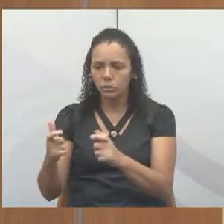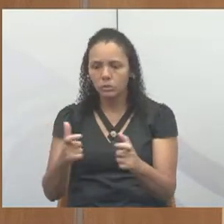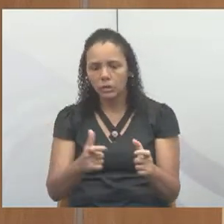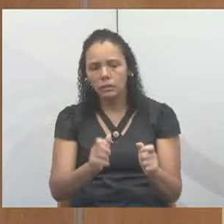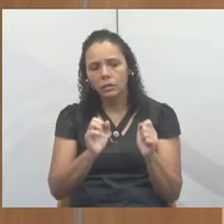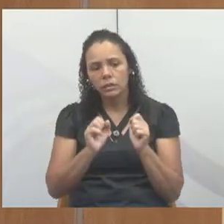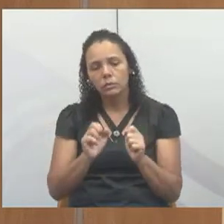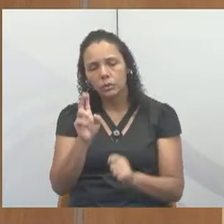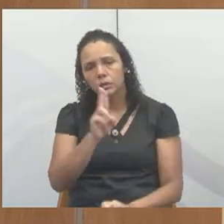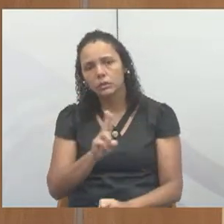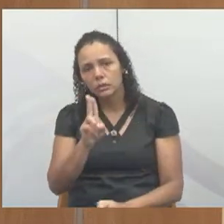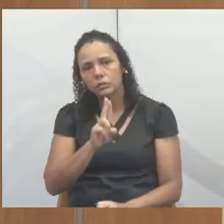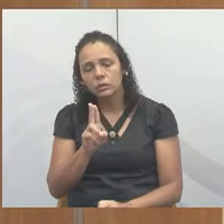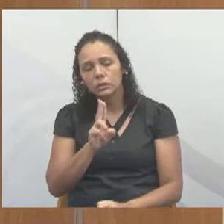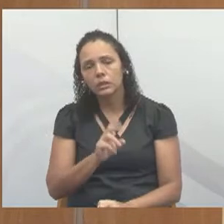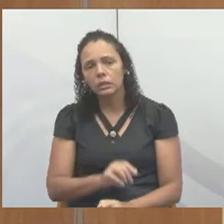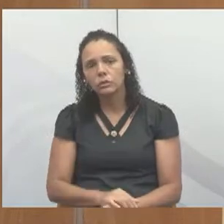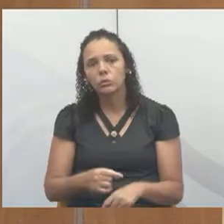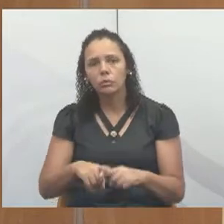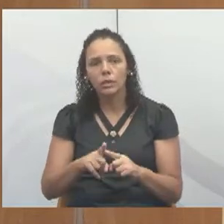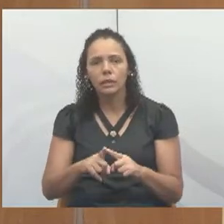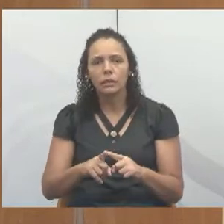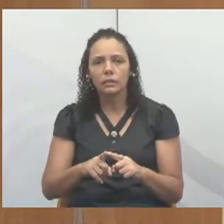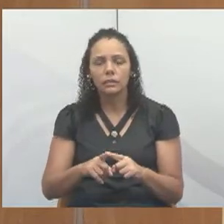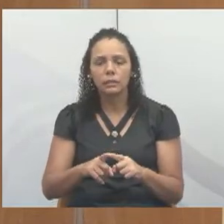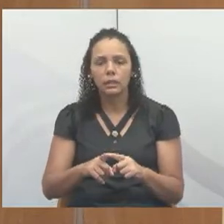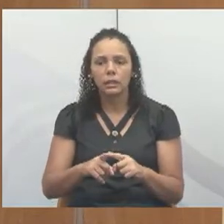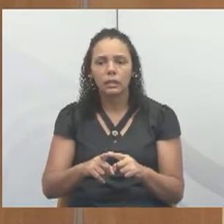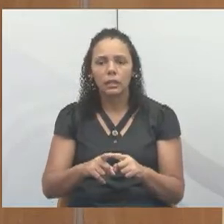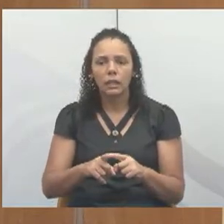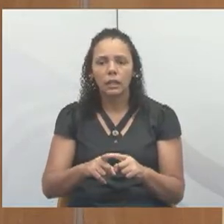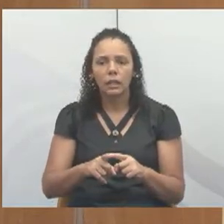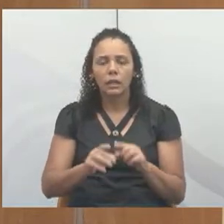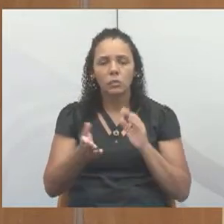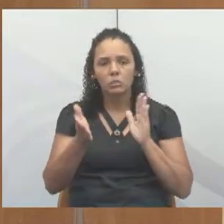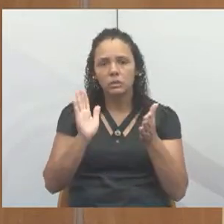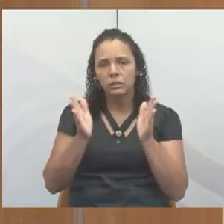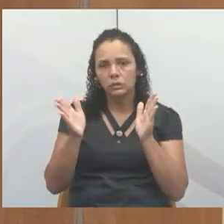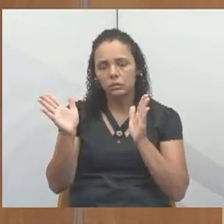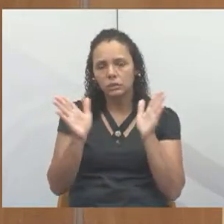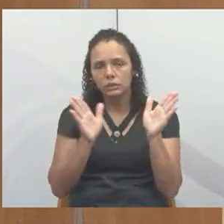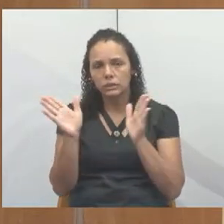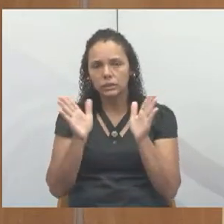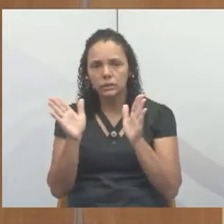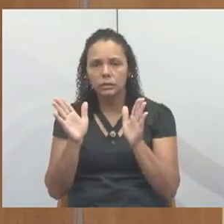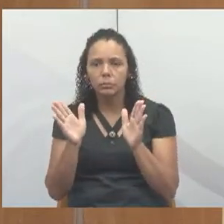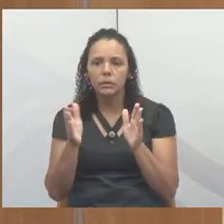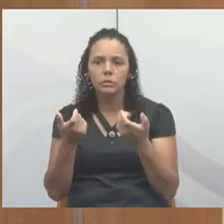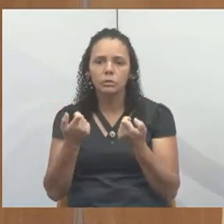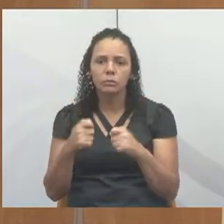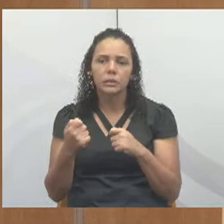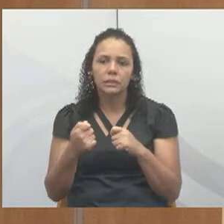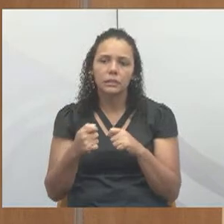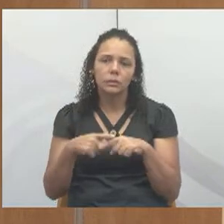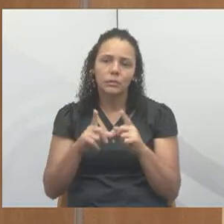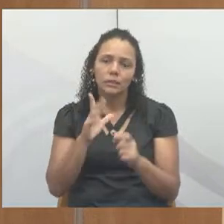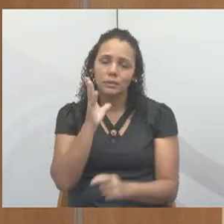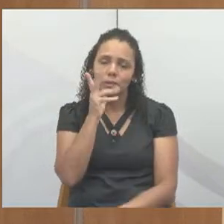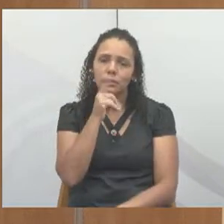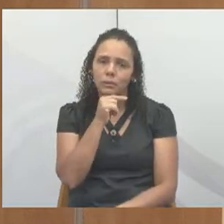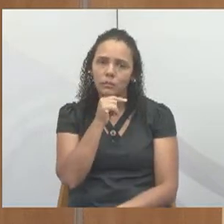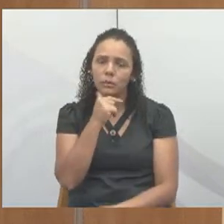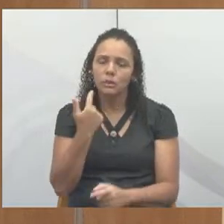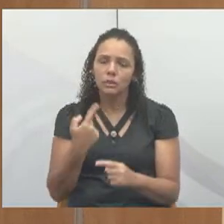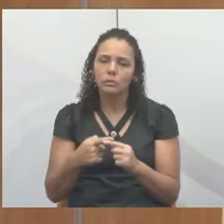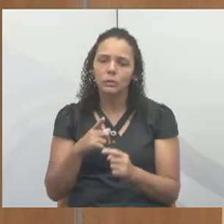de licenciamento ambiental. Mas o processo de licenciamento ambiental também dentro dos órgãos estaduais é moroso, porque existe